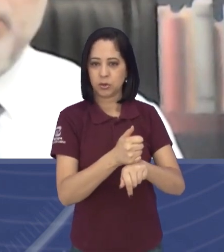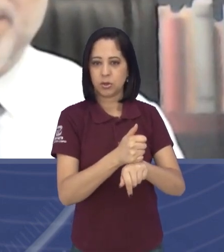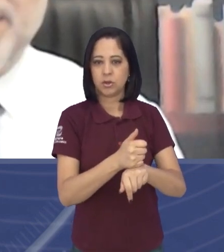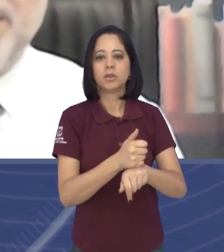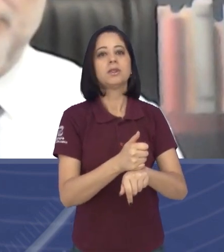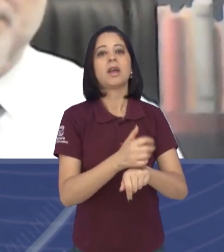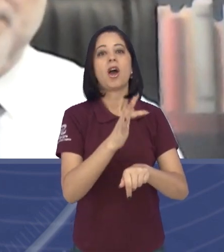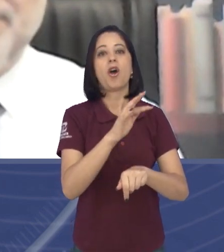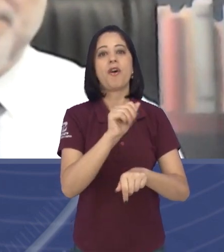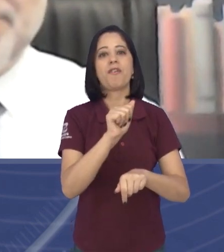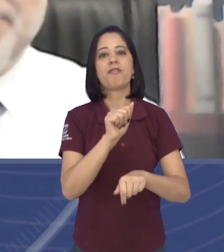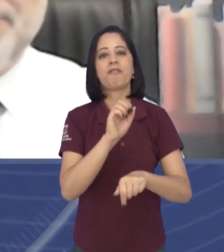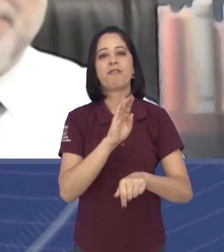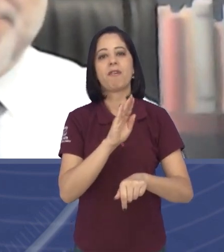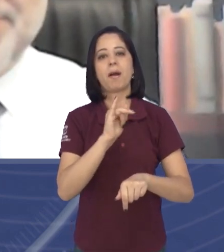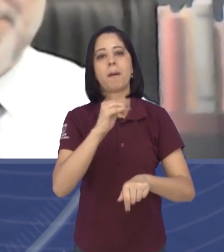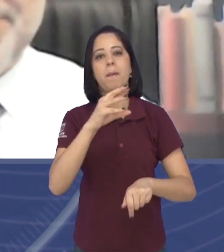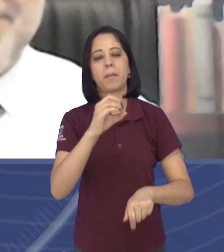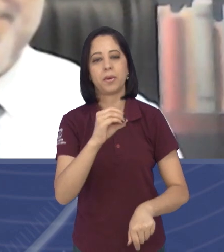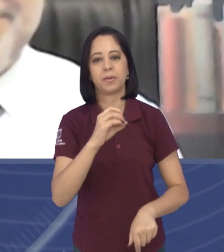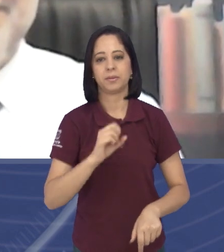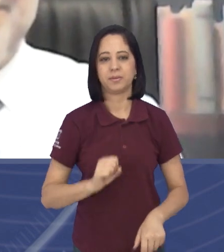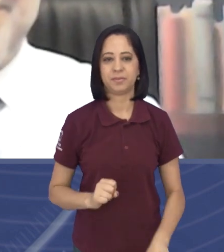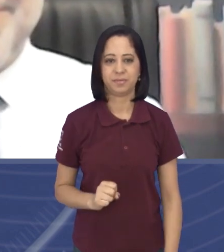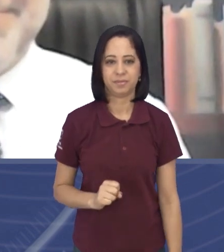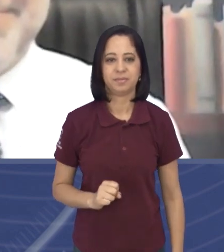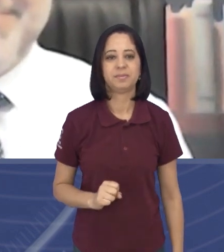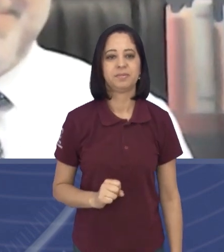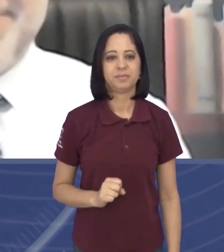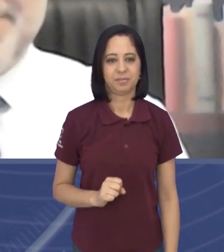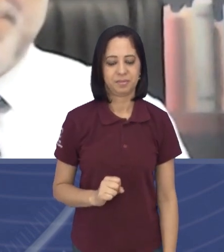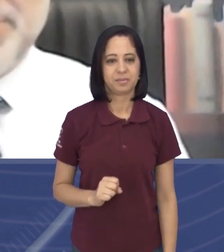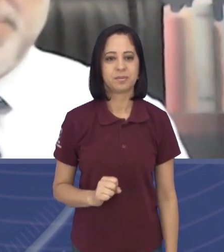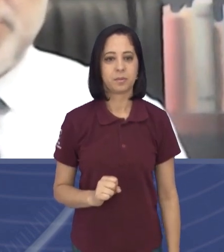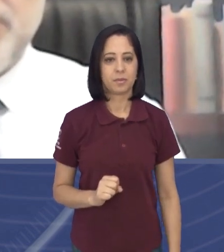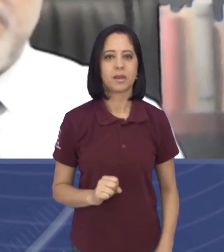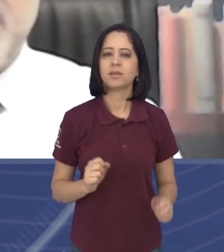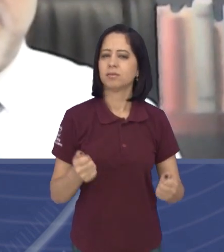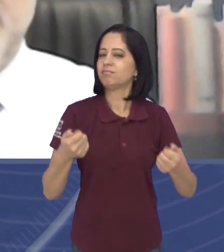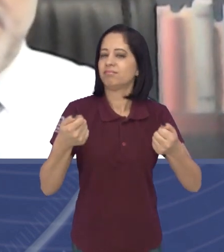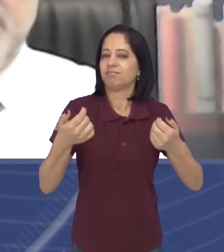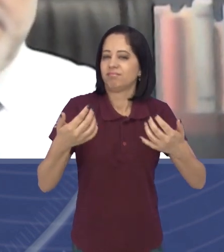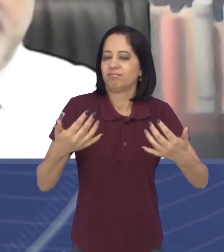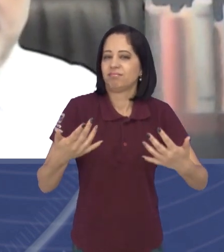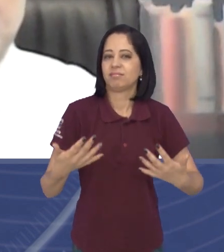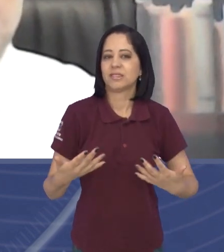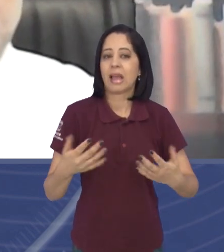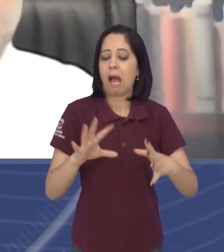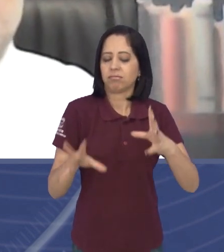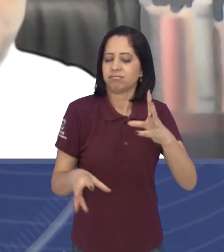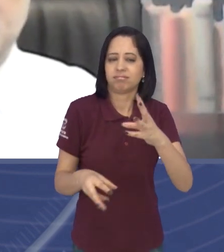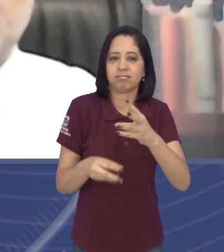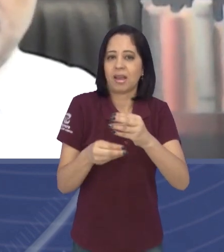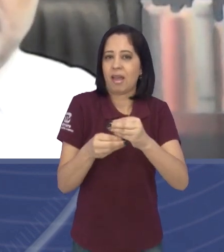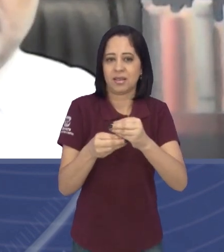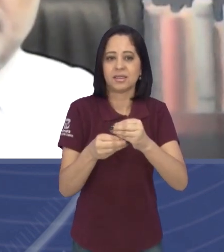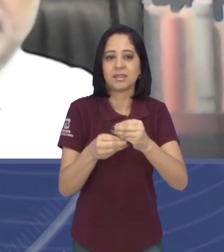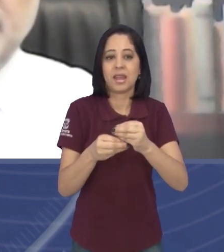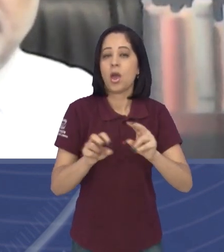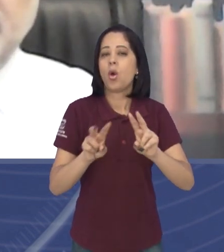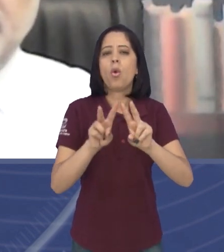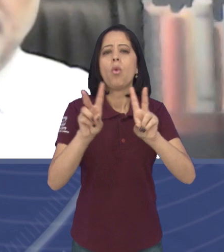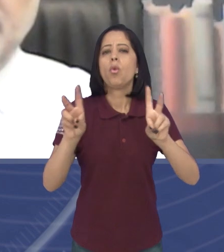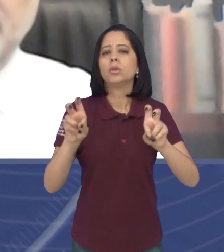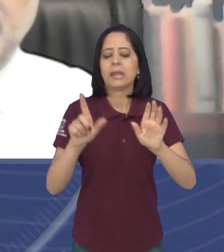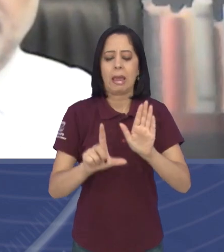Dr. Fábio dos Santos. É isso, Eduardo. Falar um pouquinho para a gente estender, então, falar um pouquinho sobre a